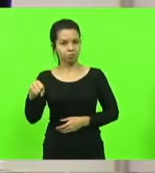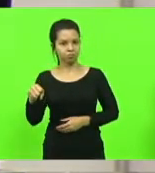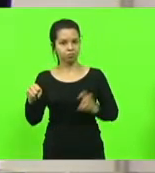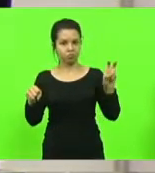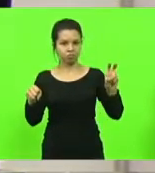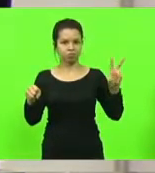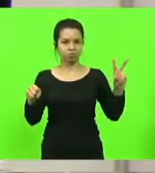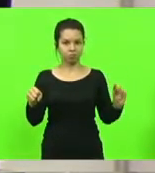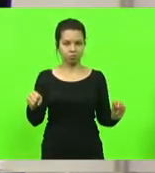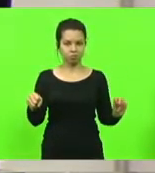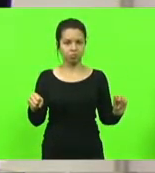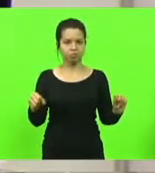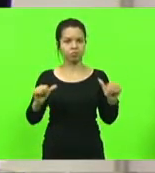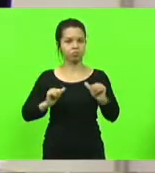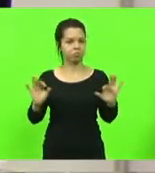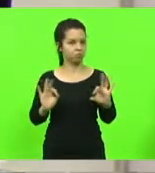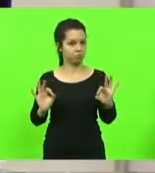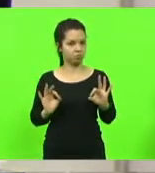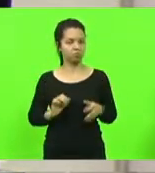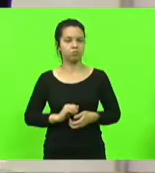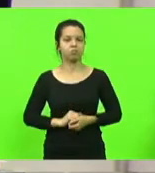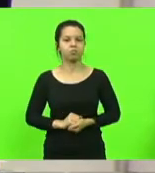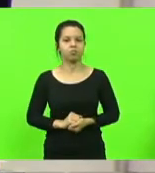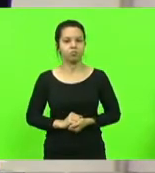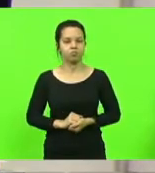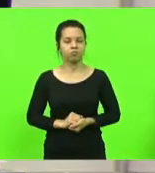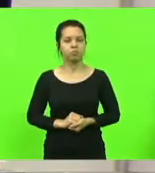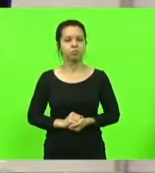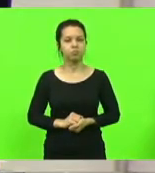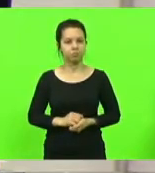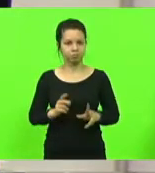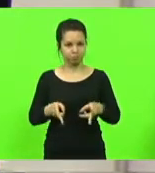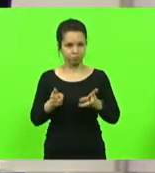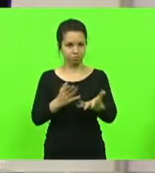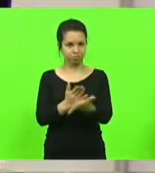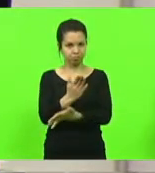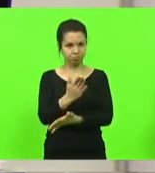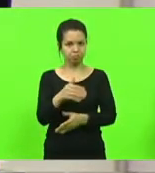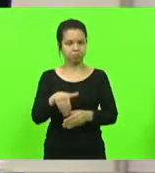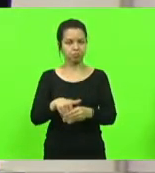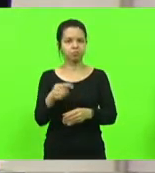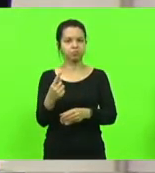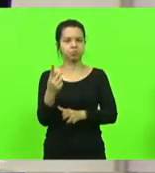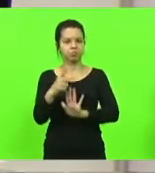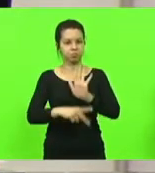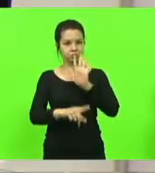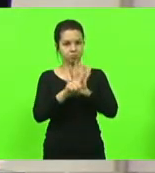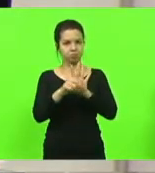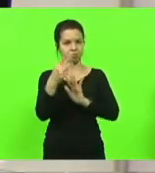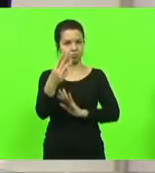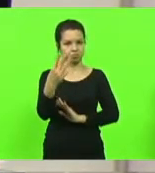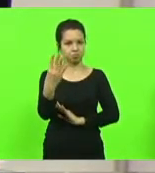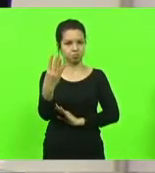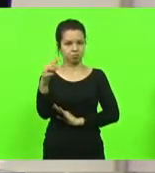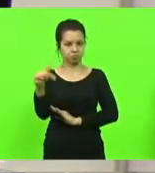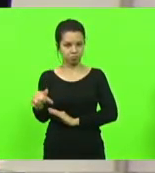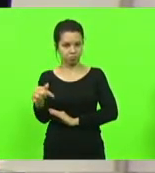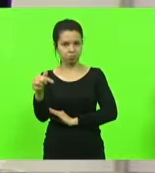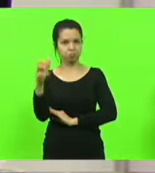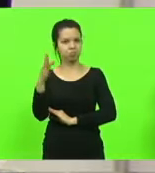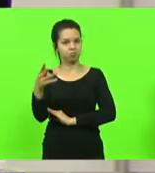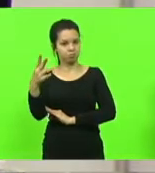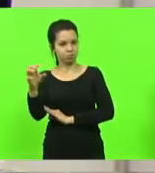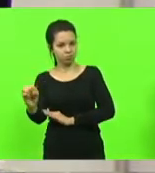votos não e sem qualquer abstenção. Prosseguindo, foi aprovado em turno único o projeto de lei 347/2020.